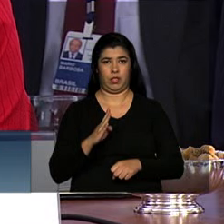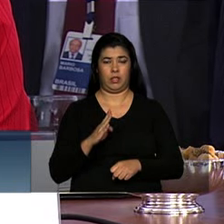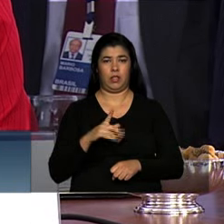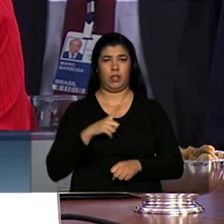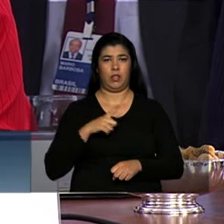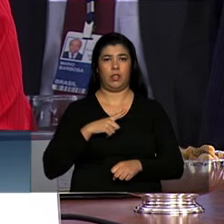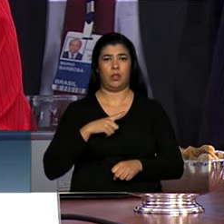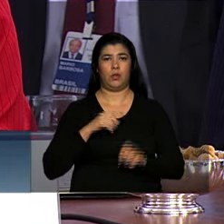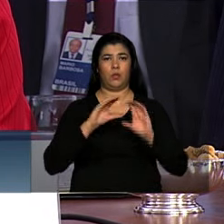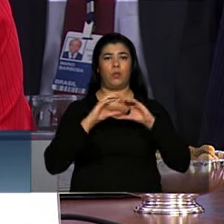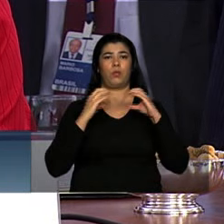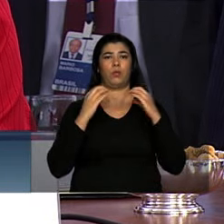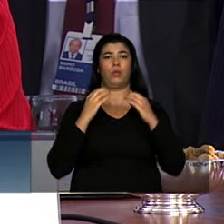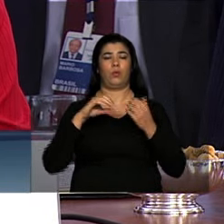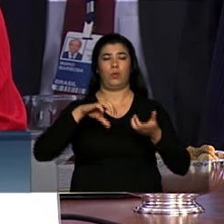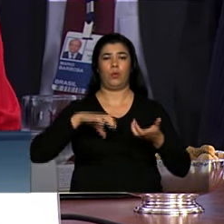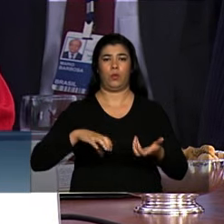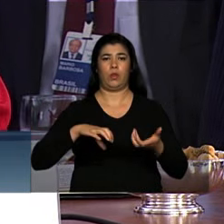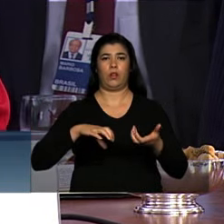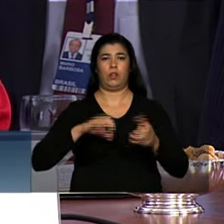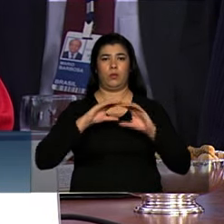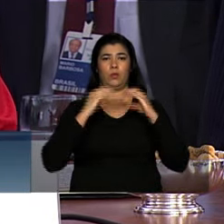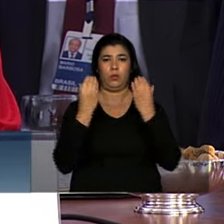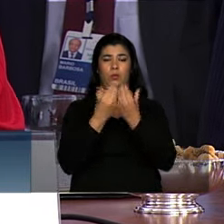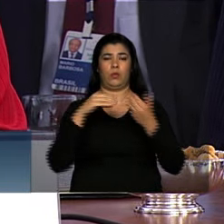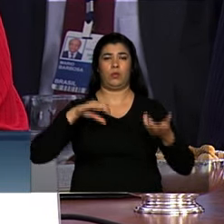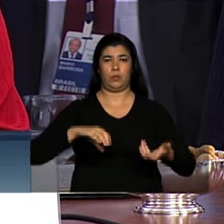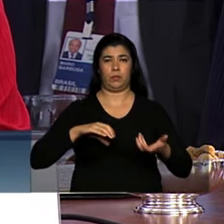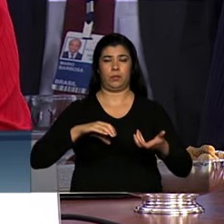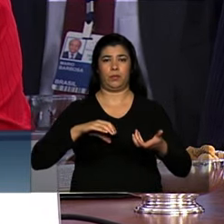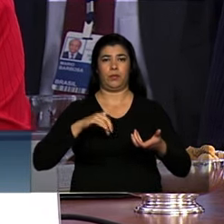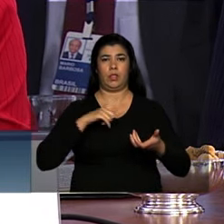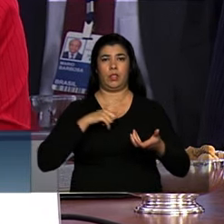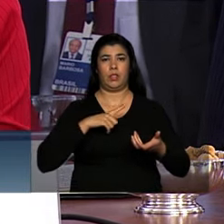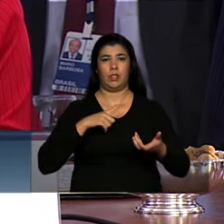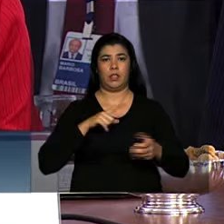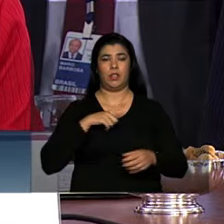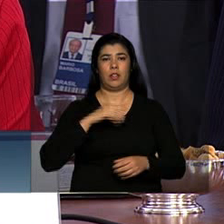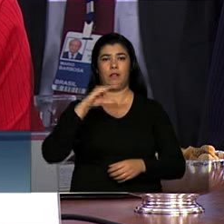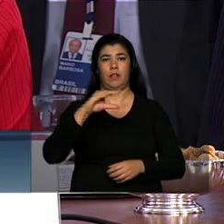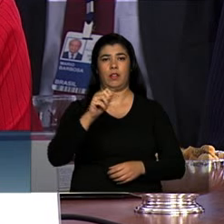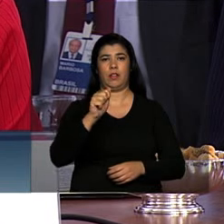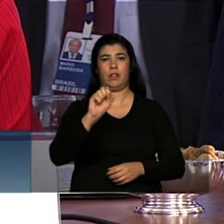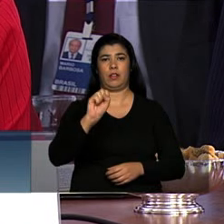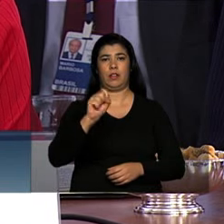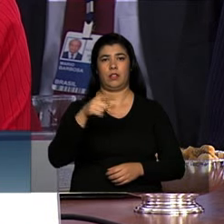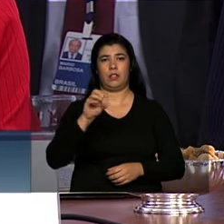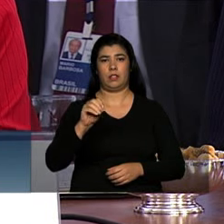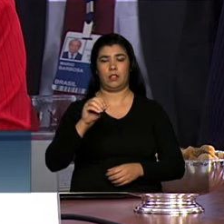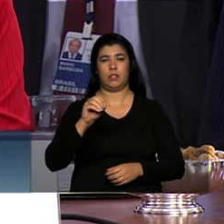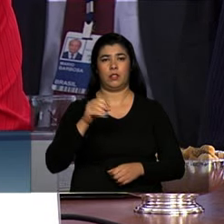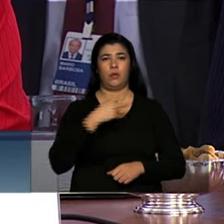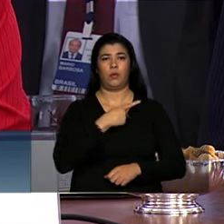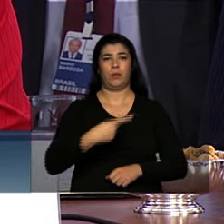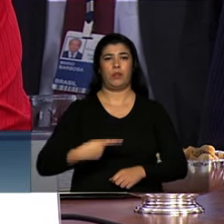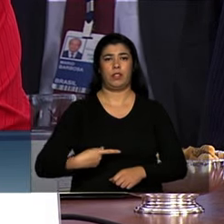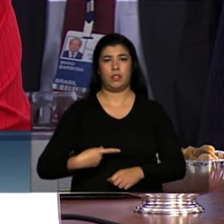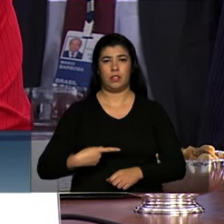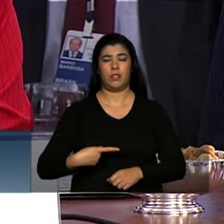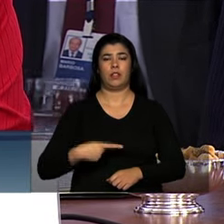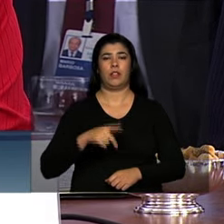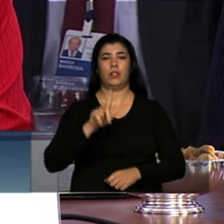sessão do Congresso Nacional que cassou o mandato do presidente João Goulart e o depôs